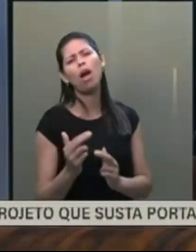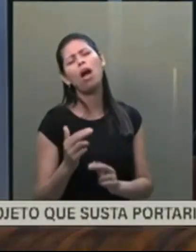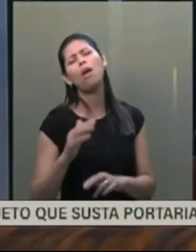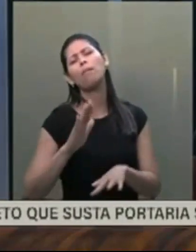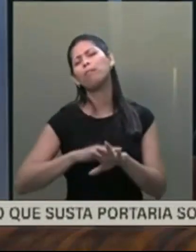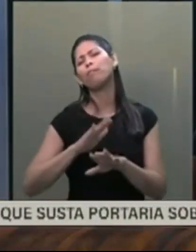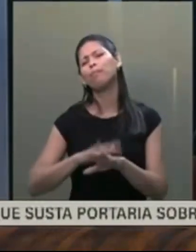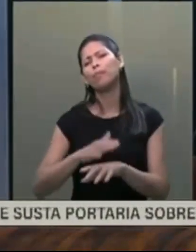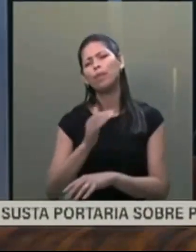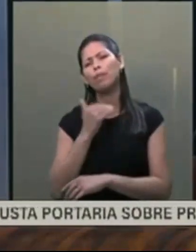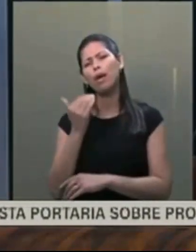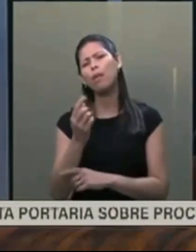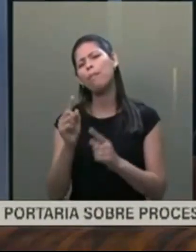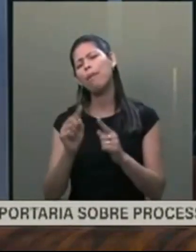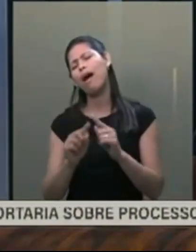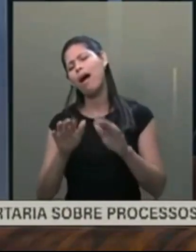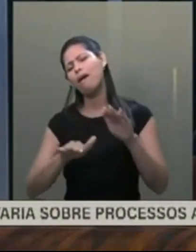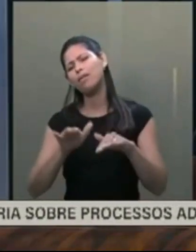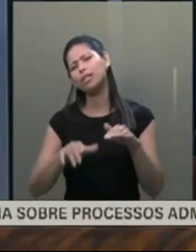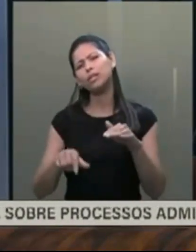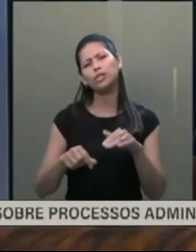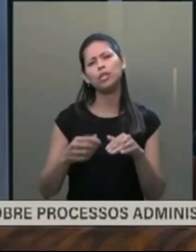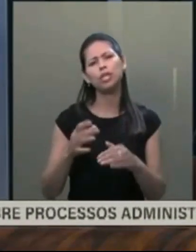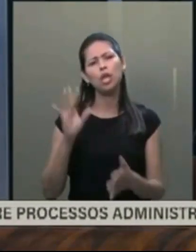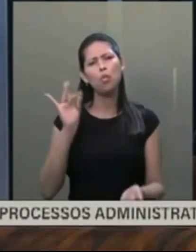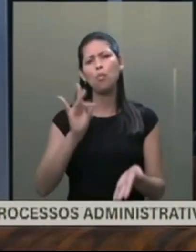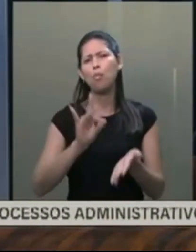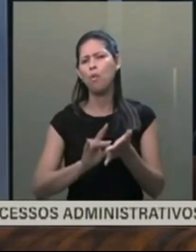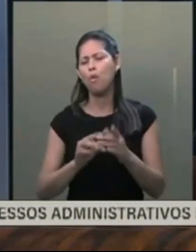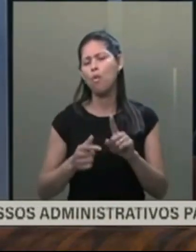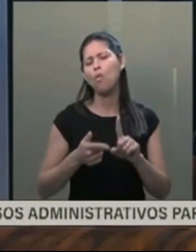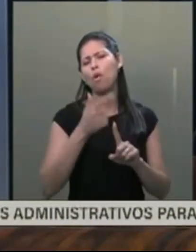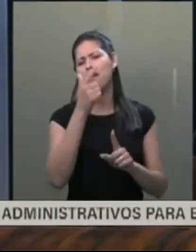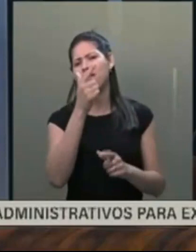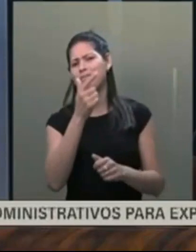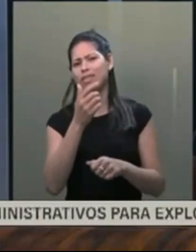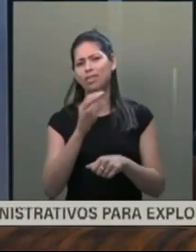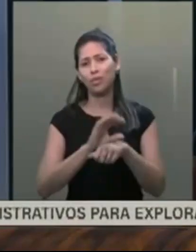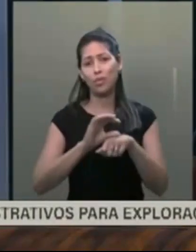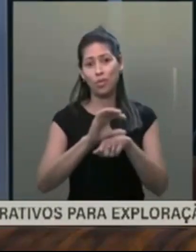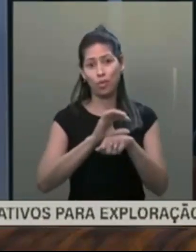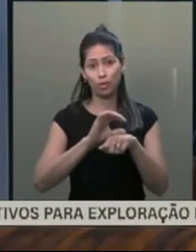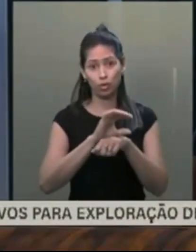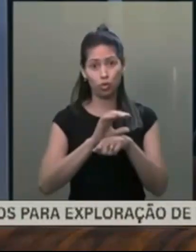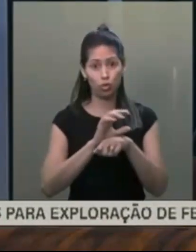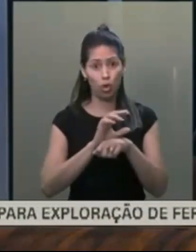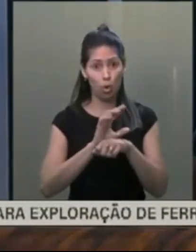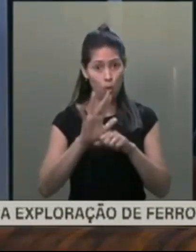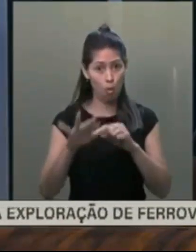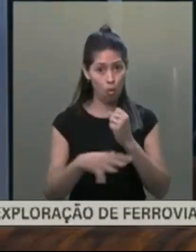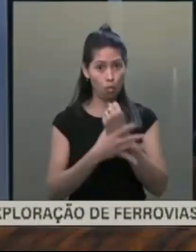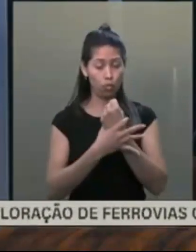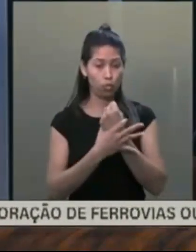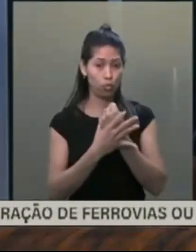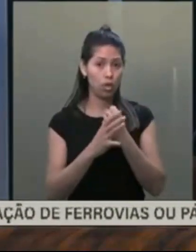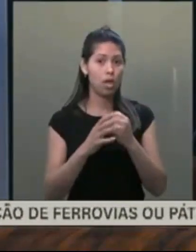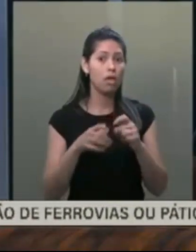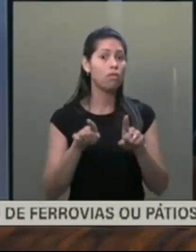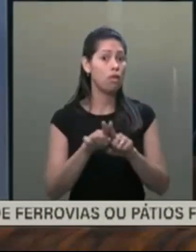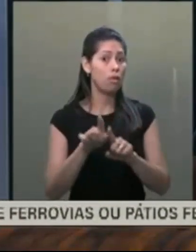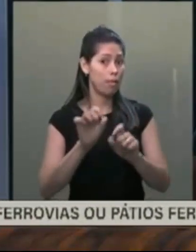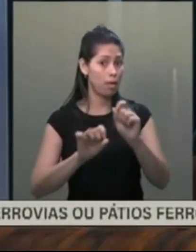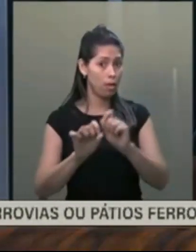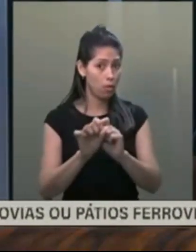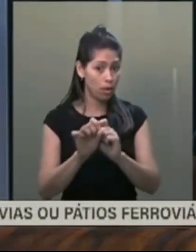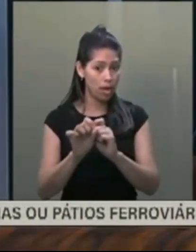o princípio constitucional da imunidade parlamentar, que vem do